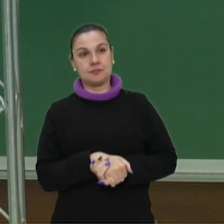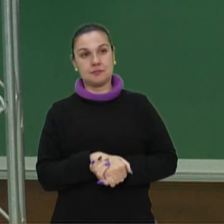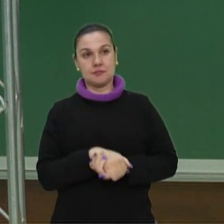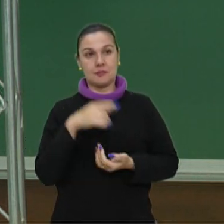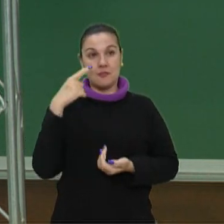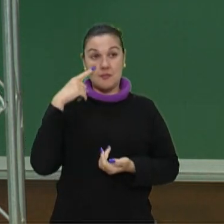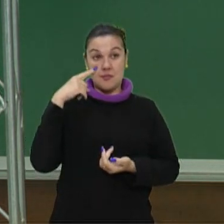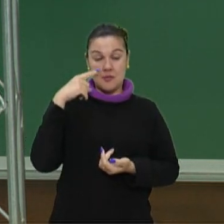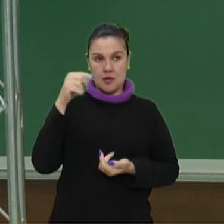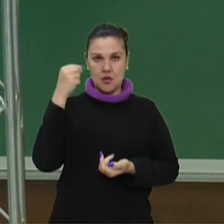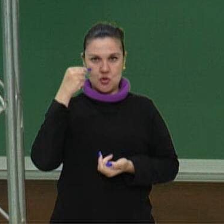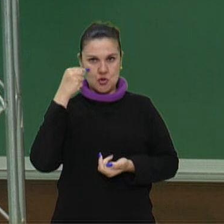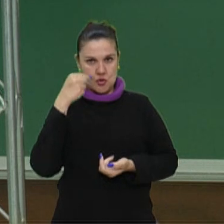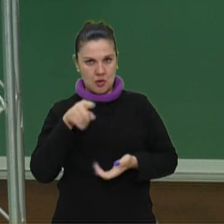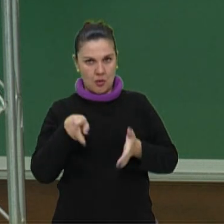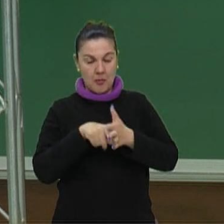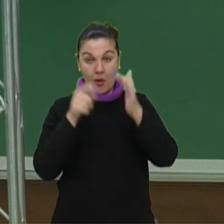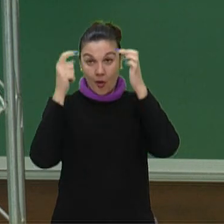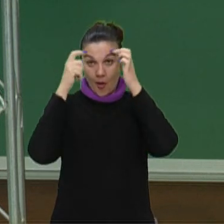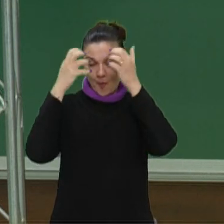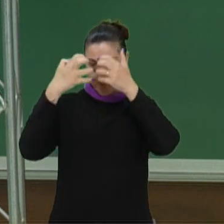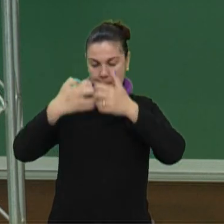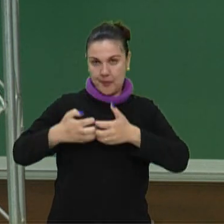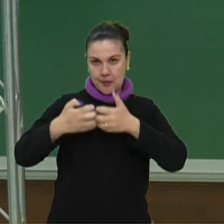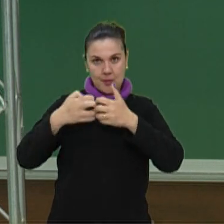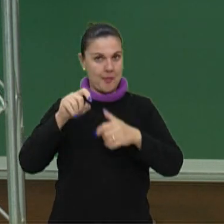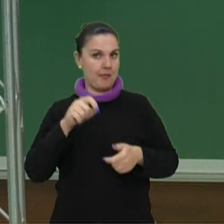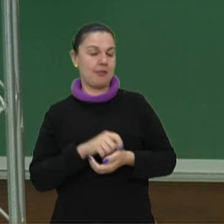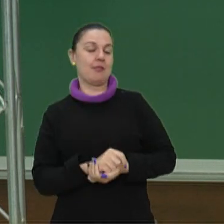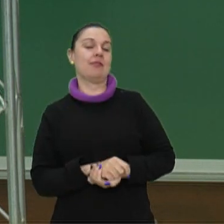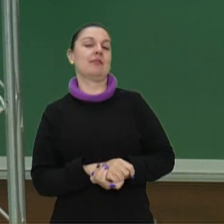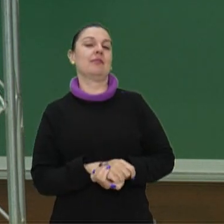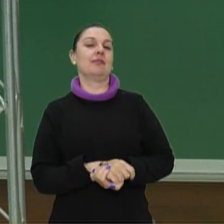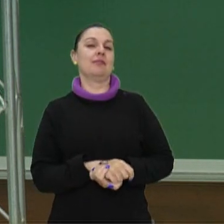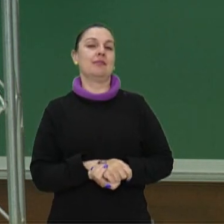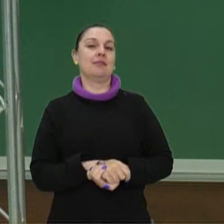que é para você descobrir as raízes mentalmente, ok?